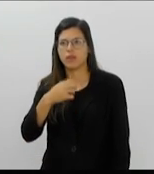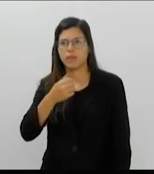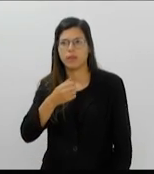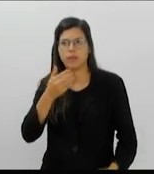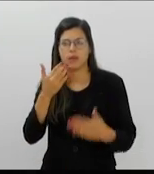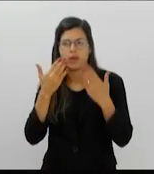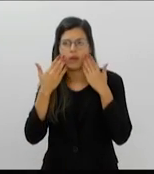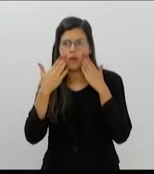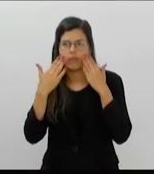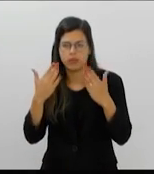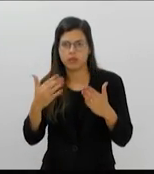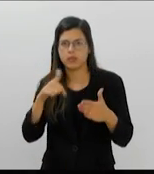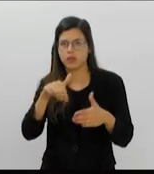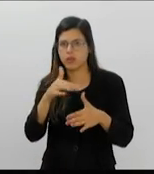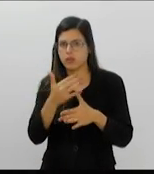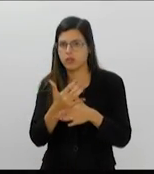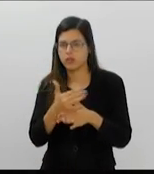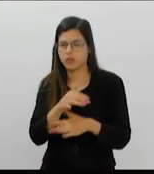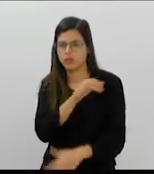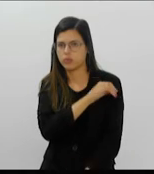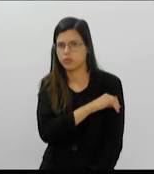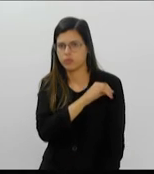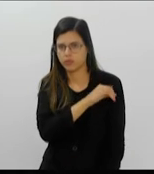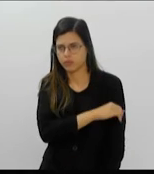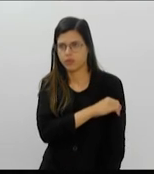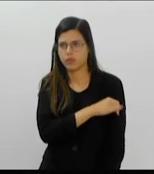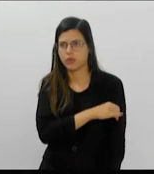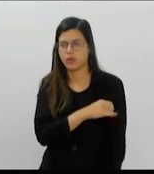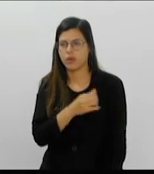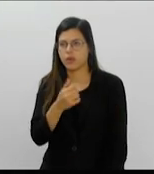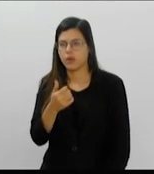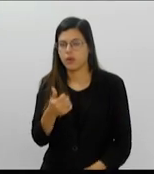na cidade do Rio de Janeiro em